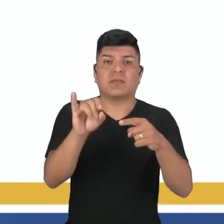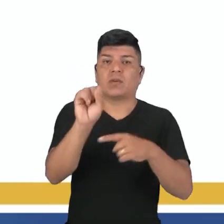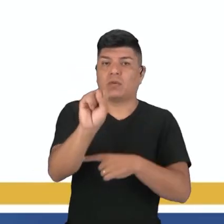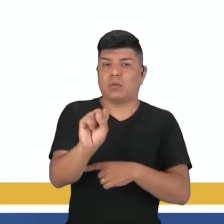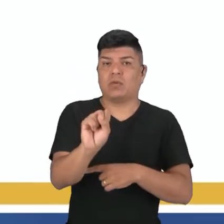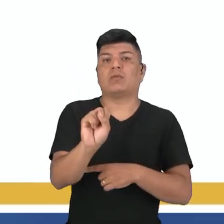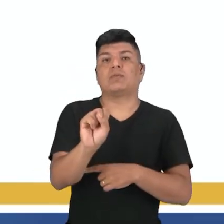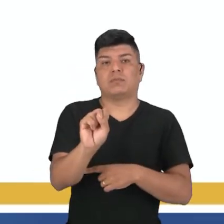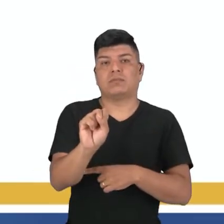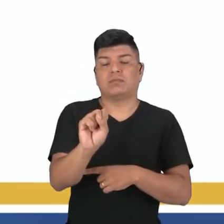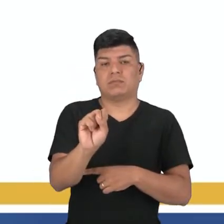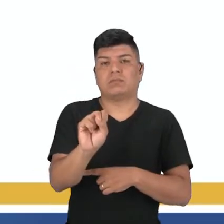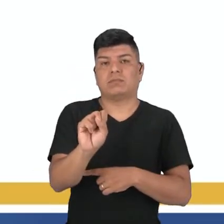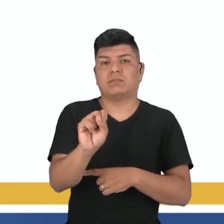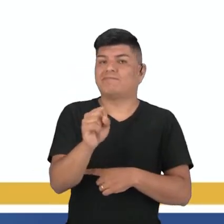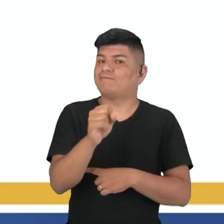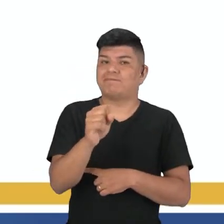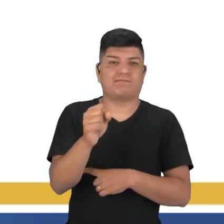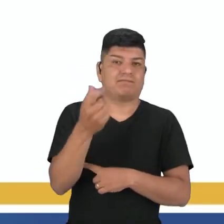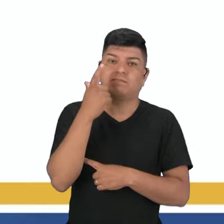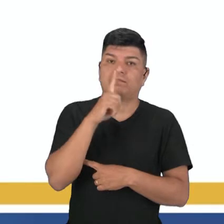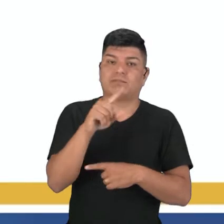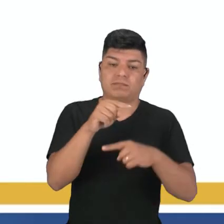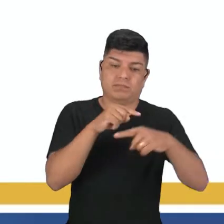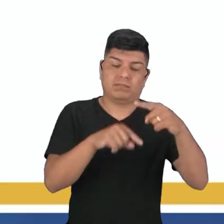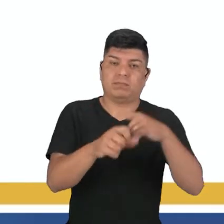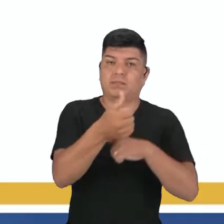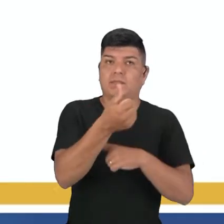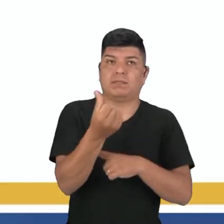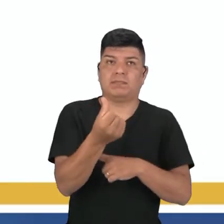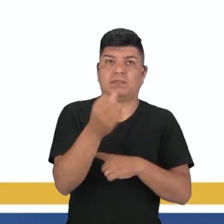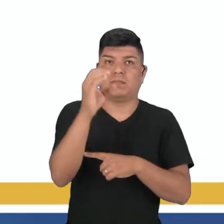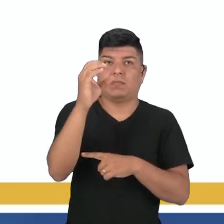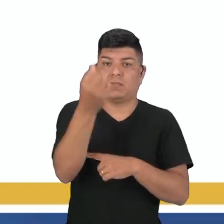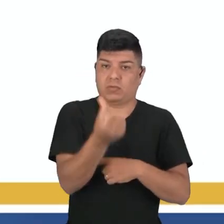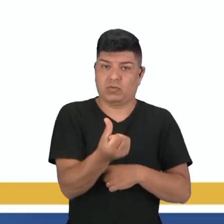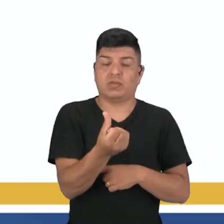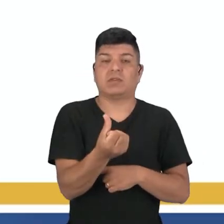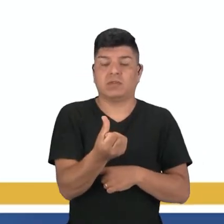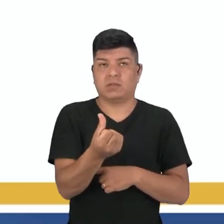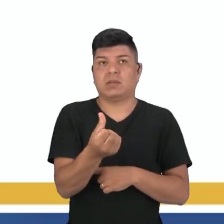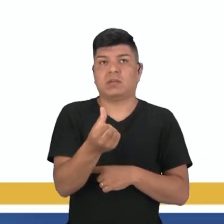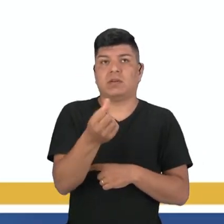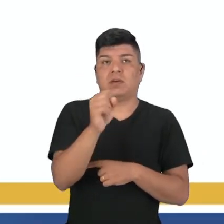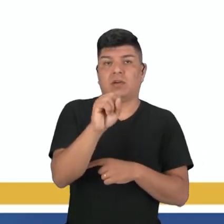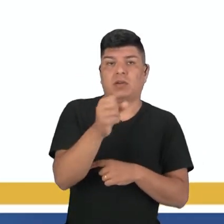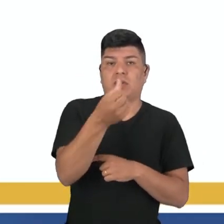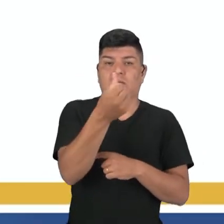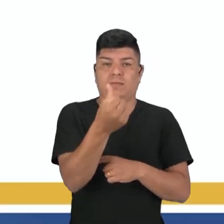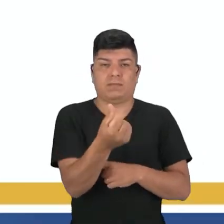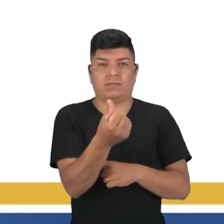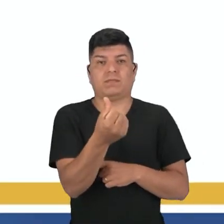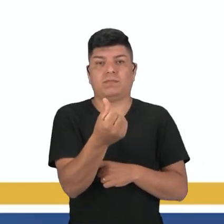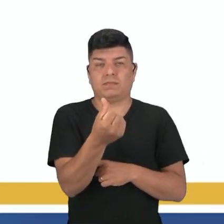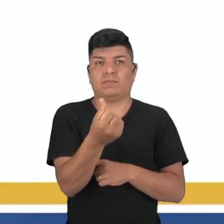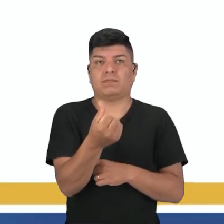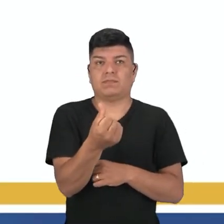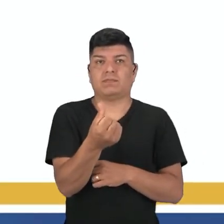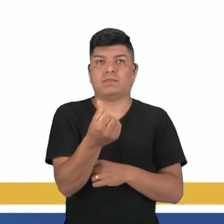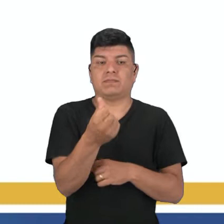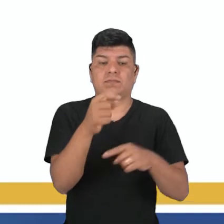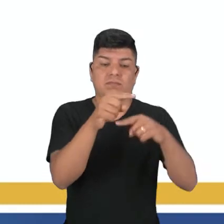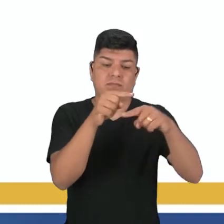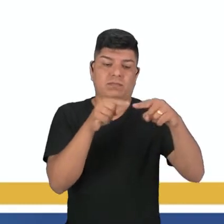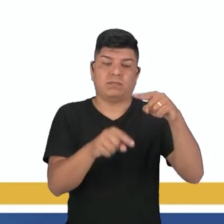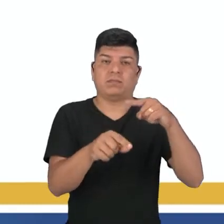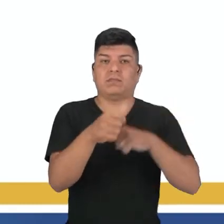8. 8 não dá para dividir para 16, então eu baixo ali o meu 6. E aí eu tenho 86